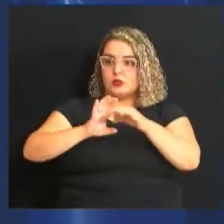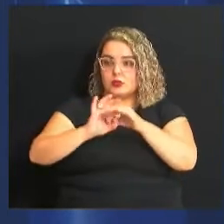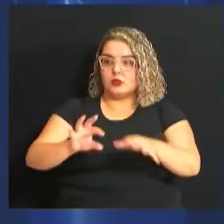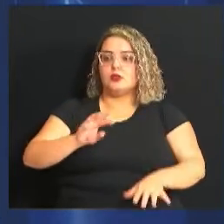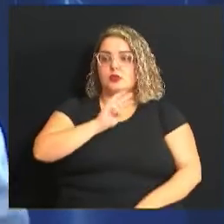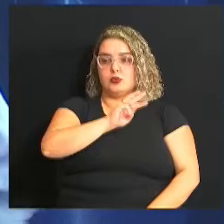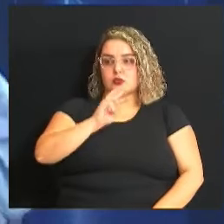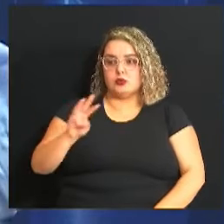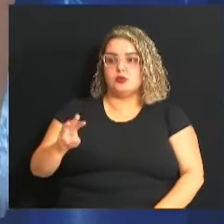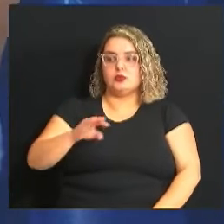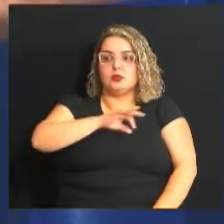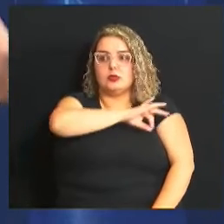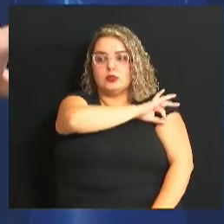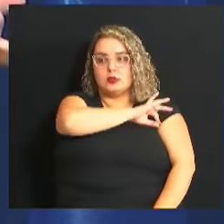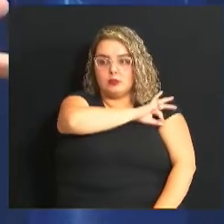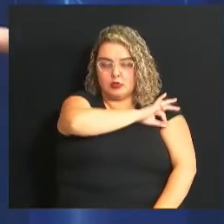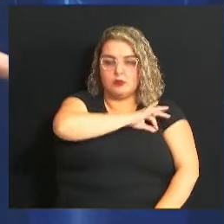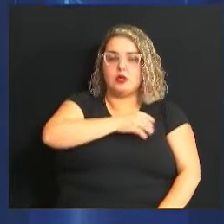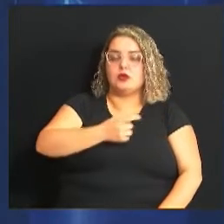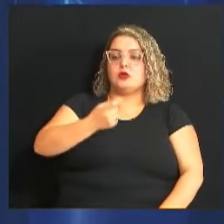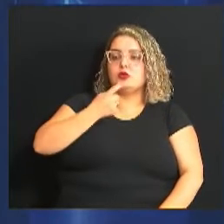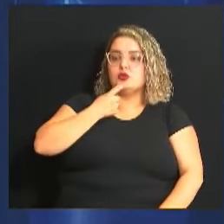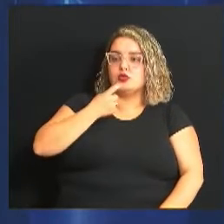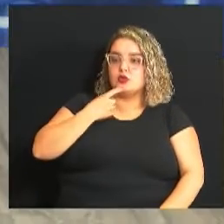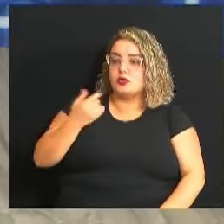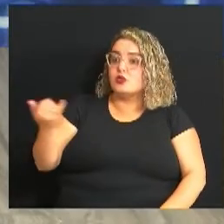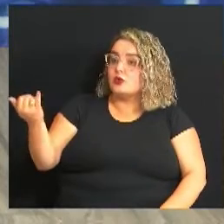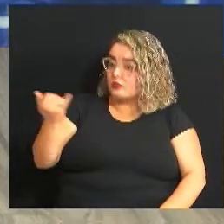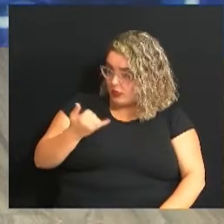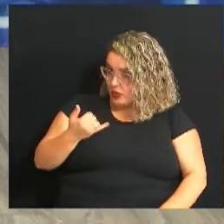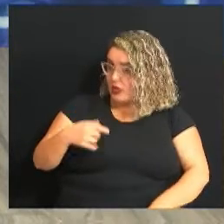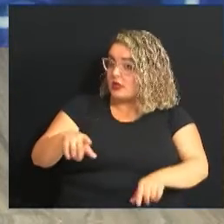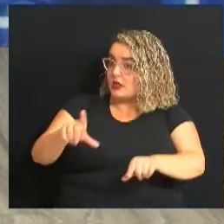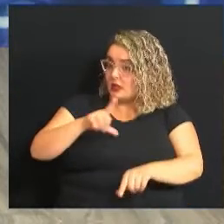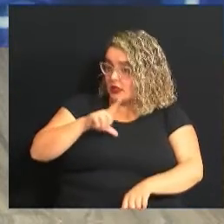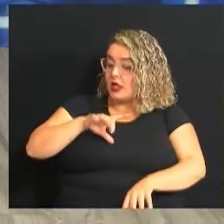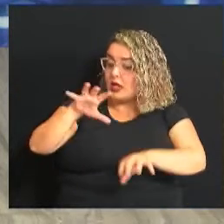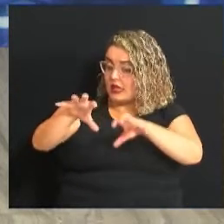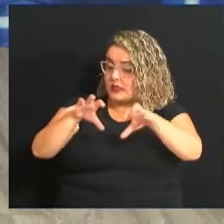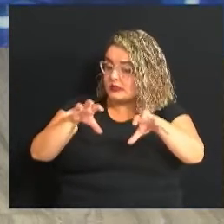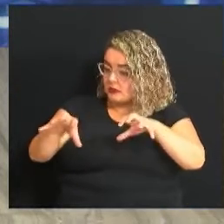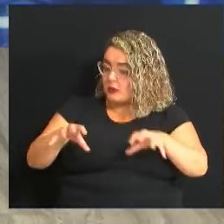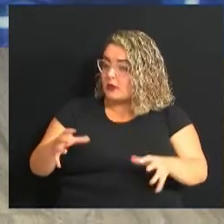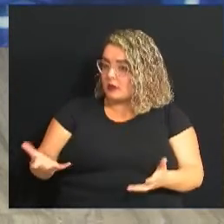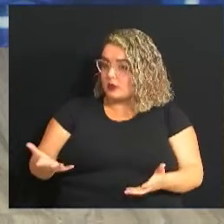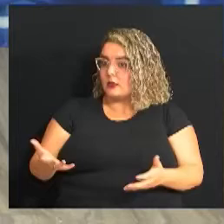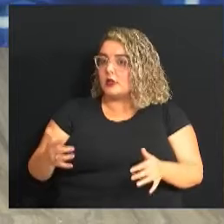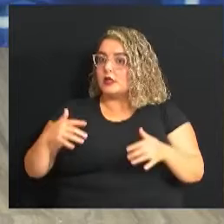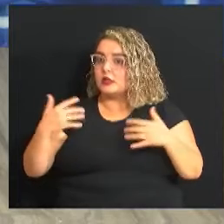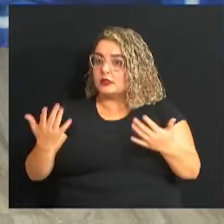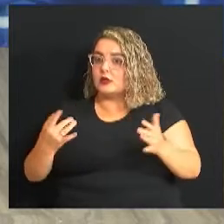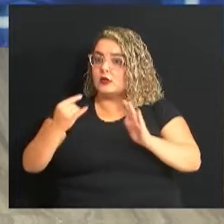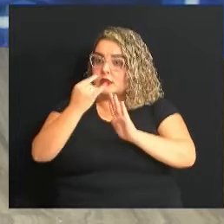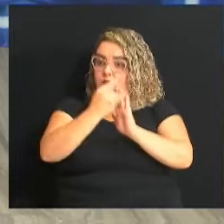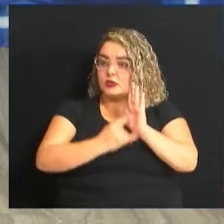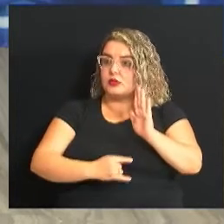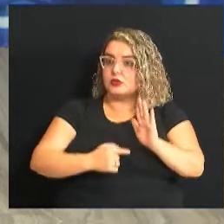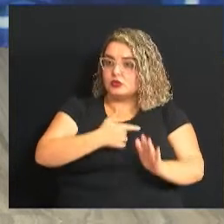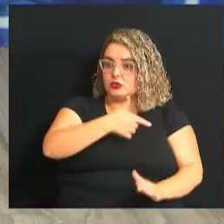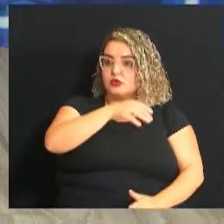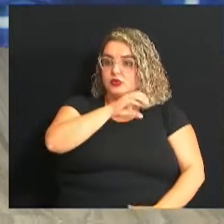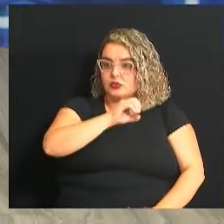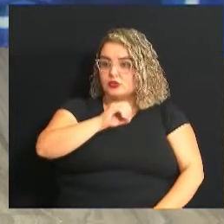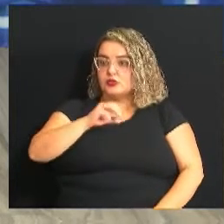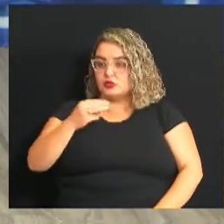da Prefeitura de Campinas e que, como você mencionou, Eliane, tem esse mapeamento. Então, esse documento de 2003,